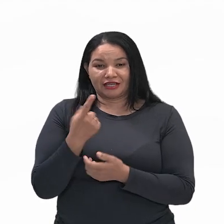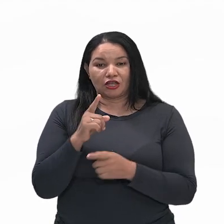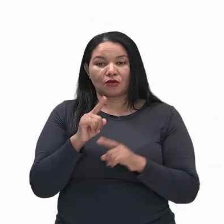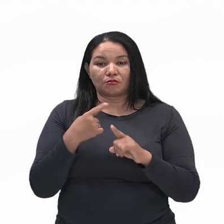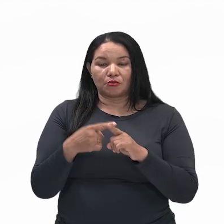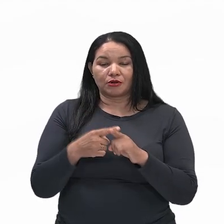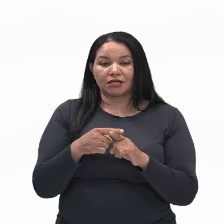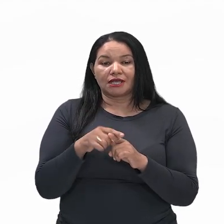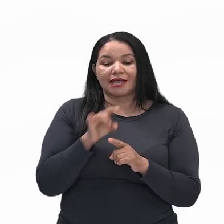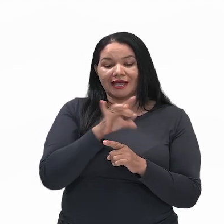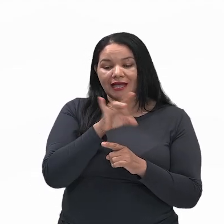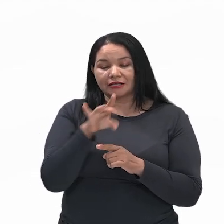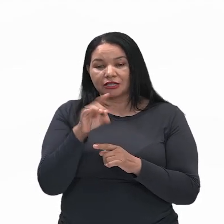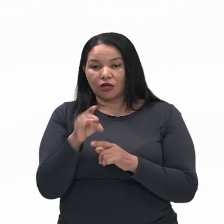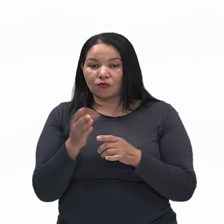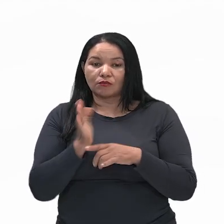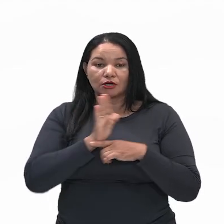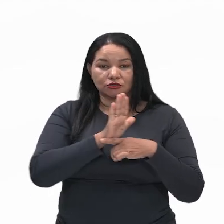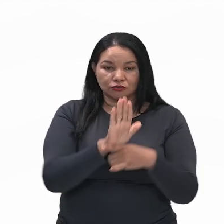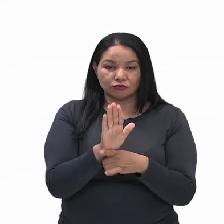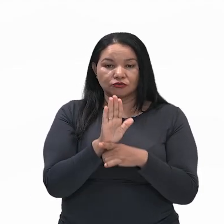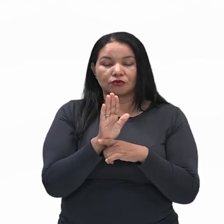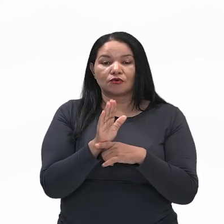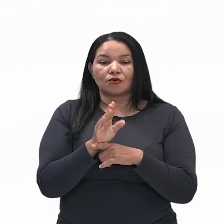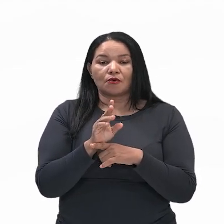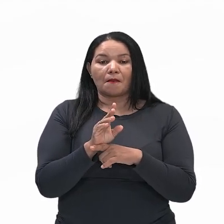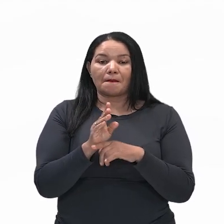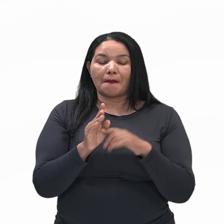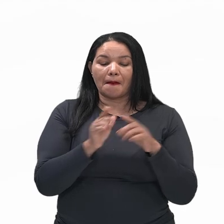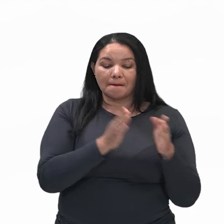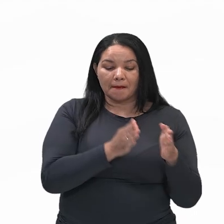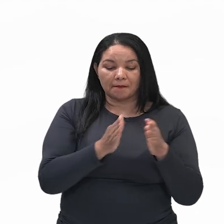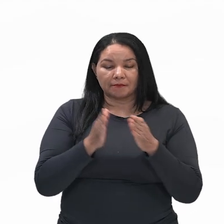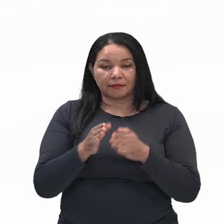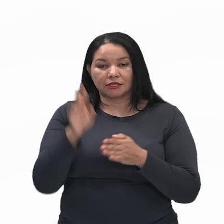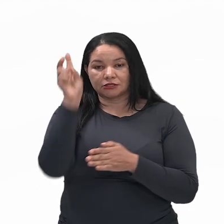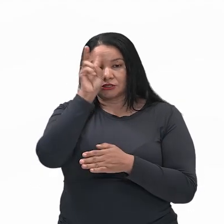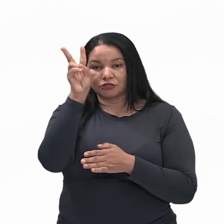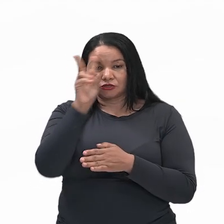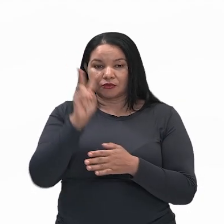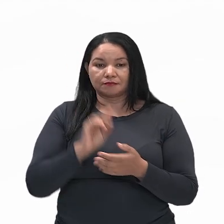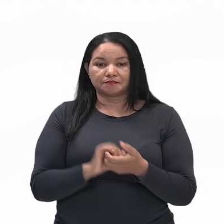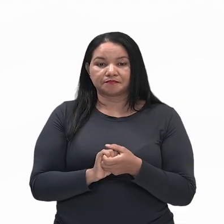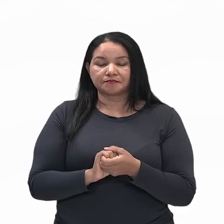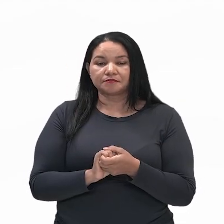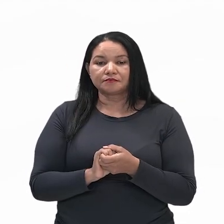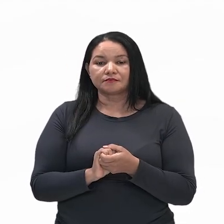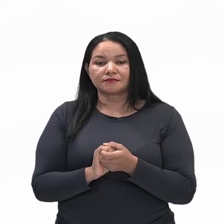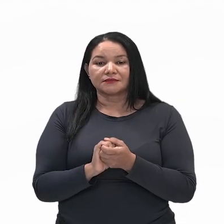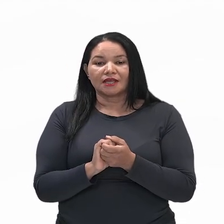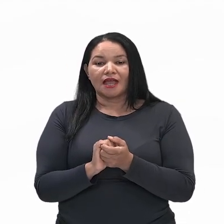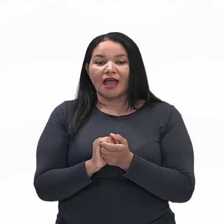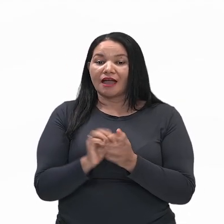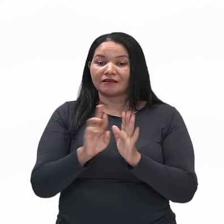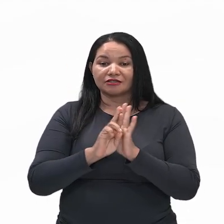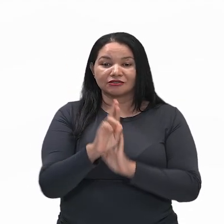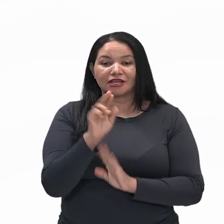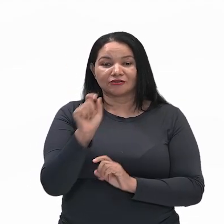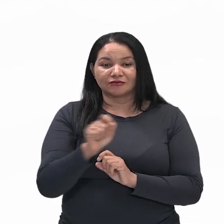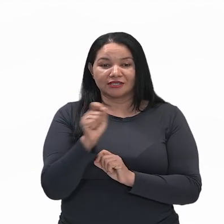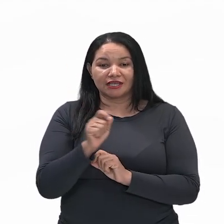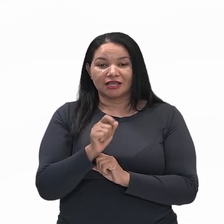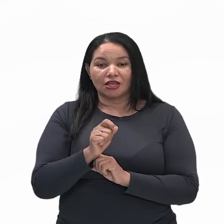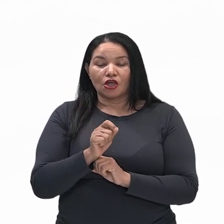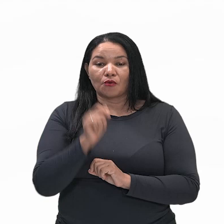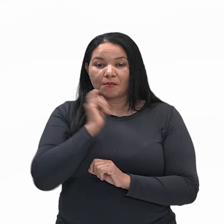um contribuiu com uma parte da história sem saber o que os outros tinham feito. O resultado foi uma narrativa